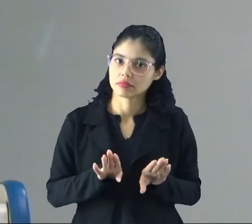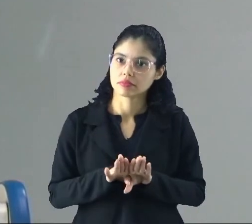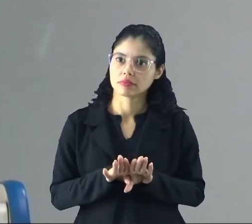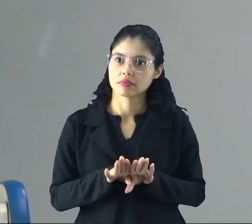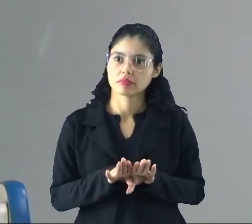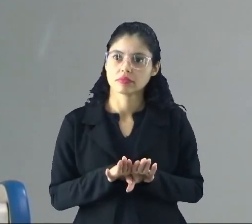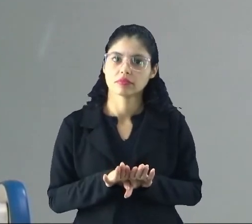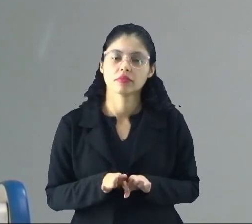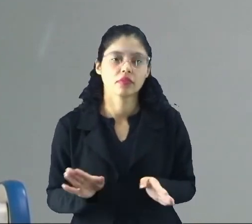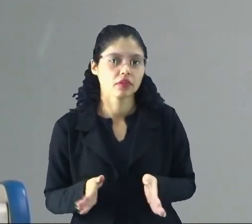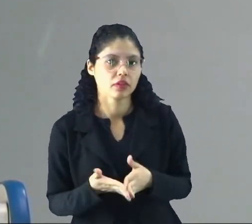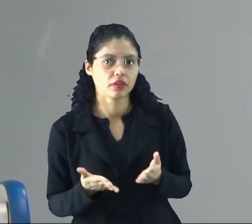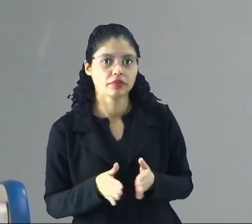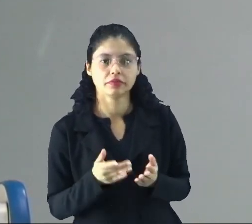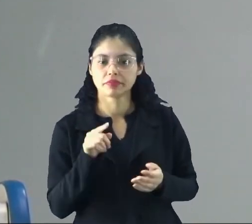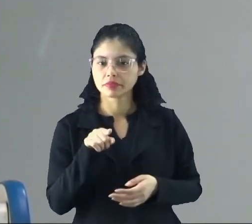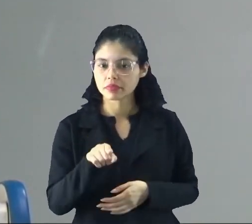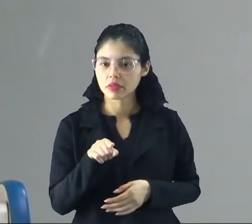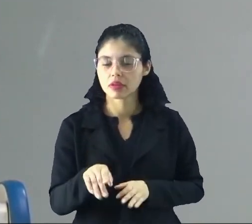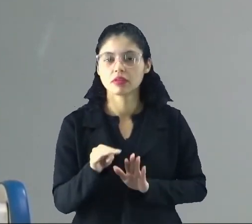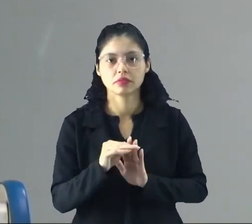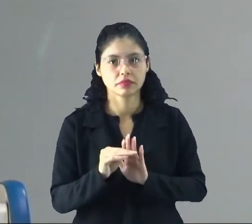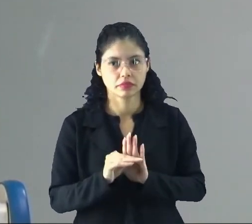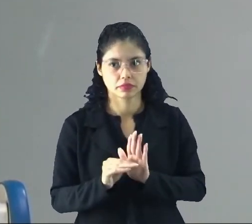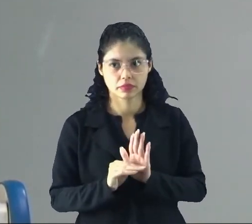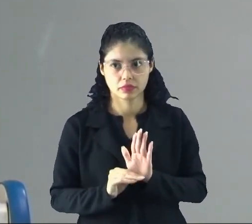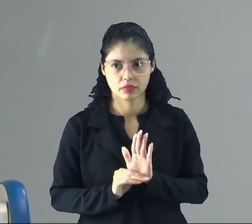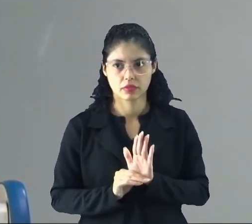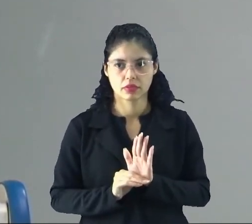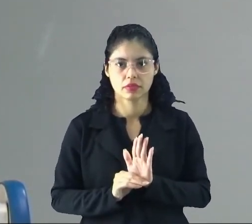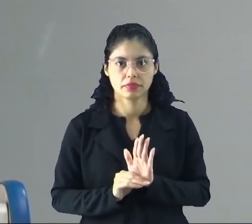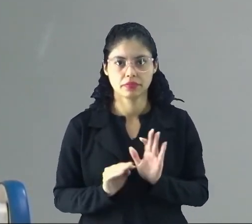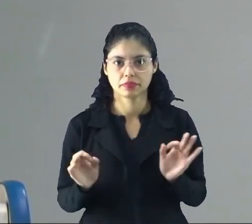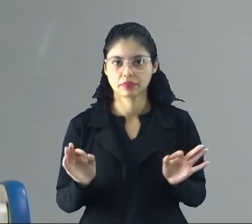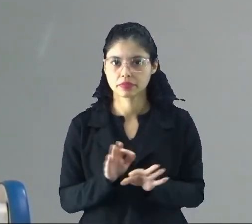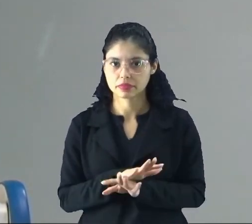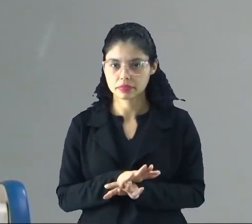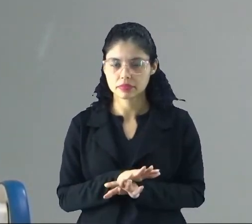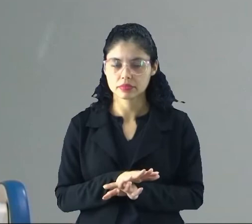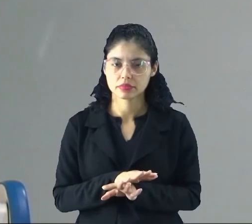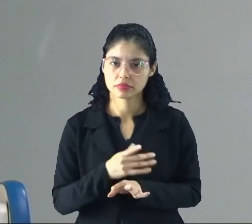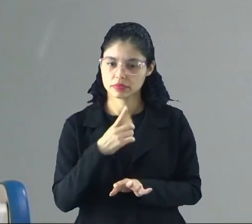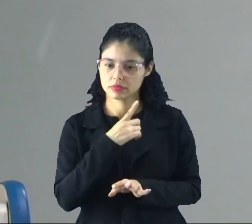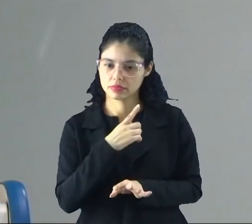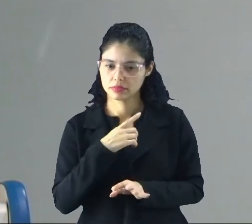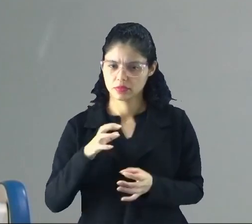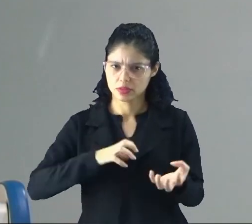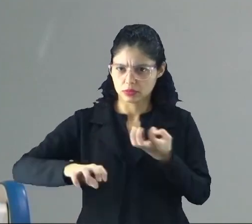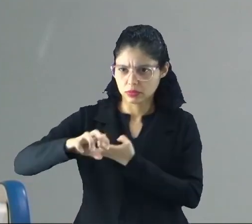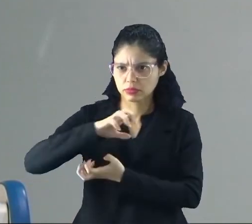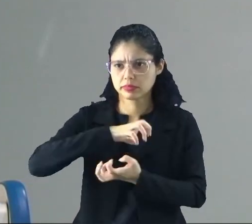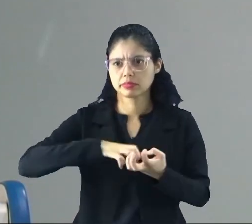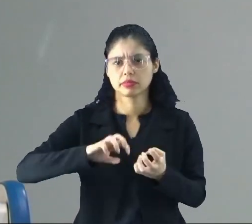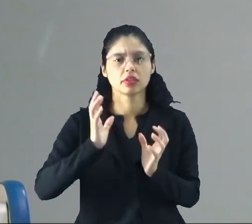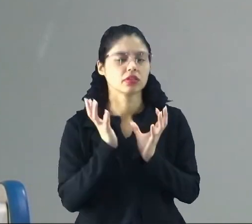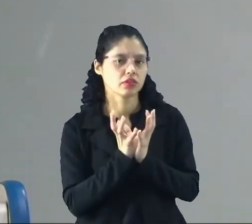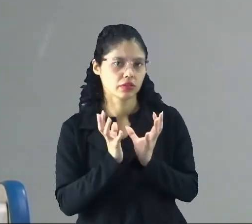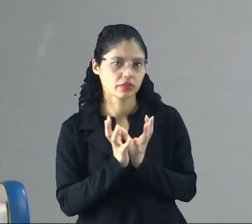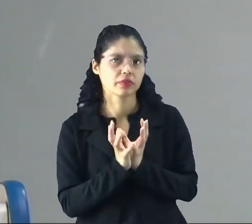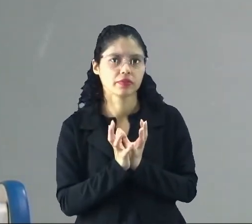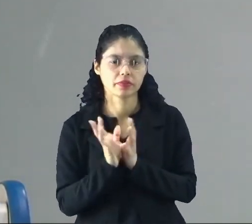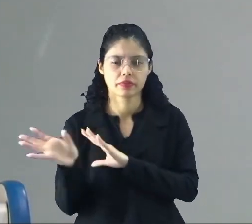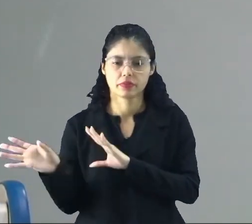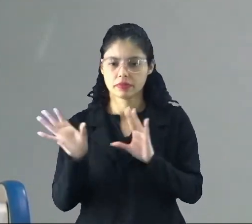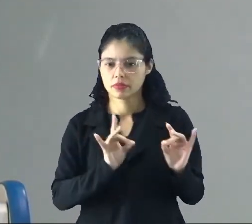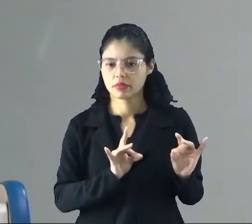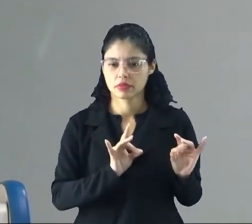na miséria. Esses fatos, né, acabaram ocasionando essa revolta coletiva, né, que